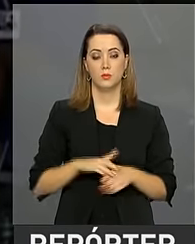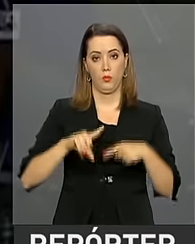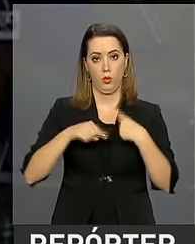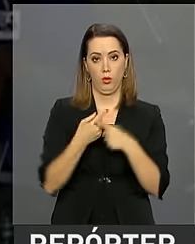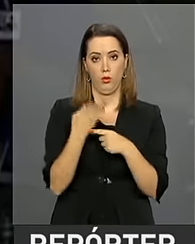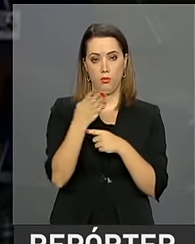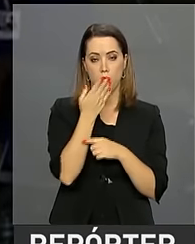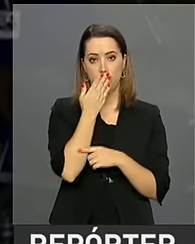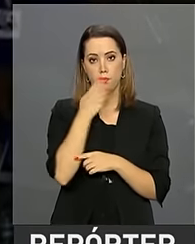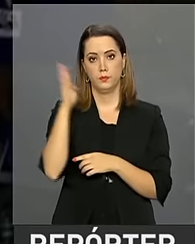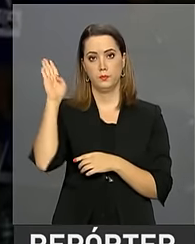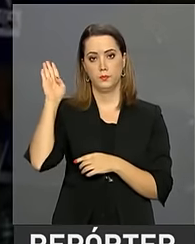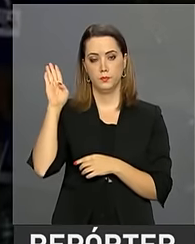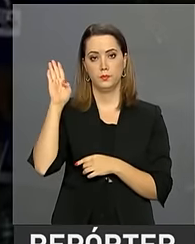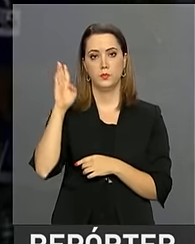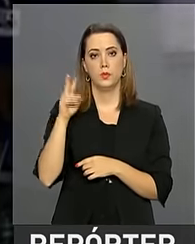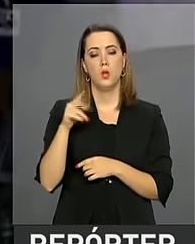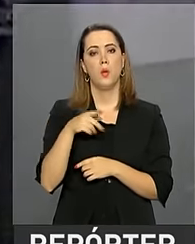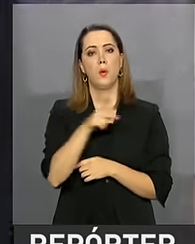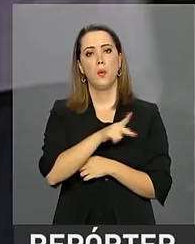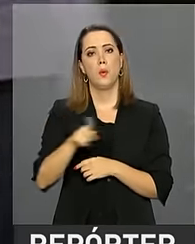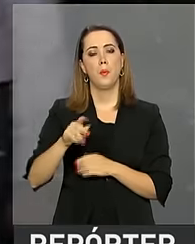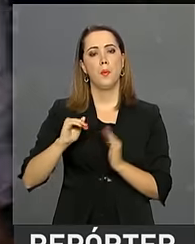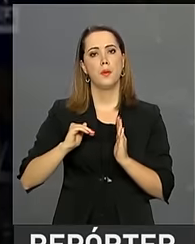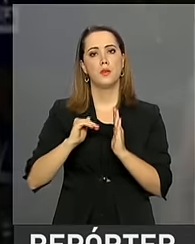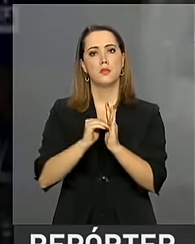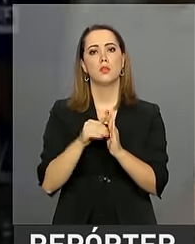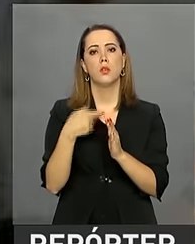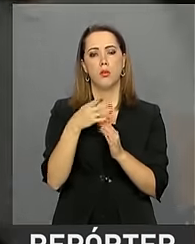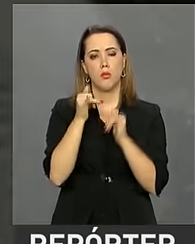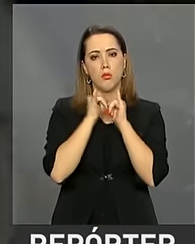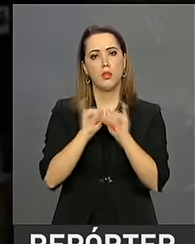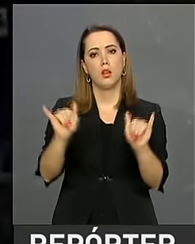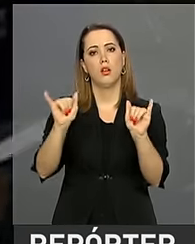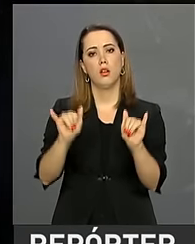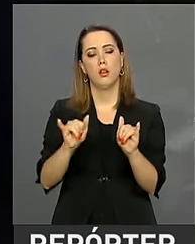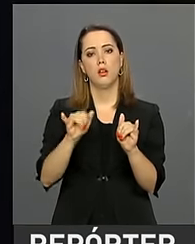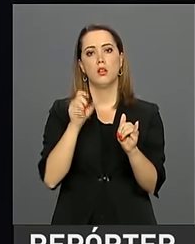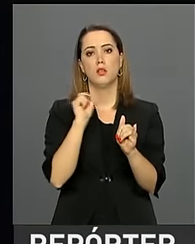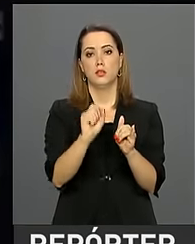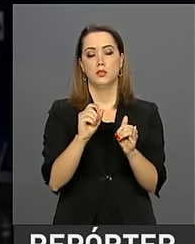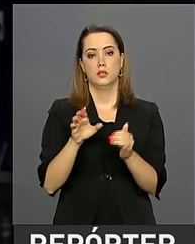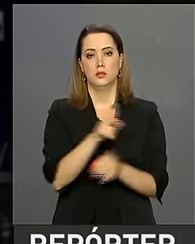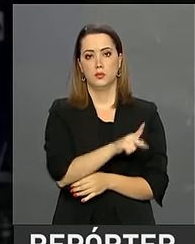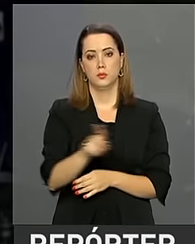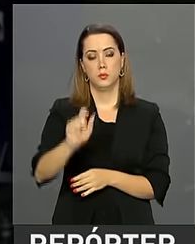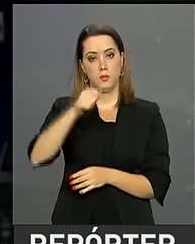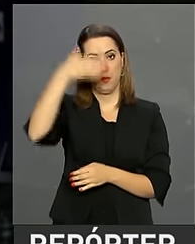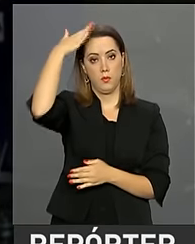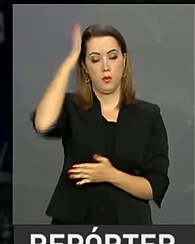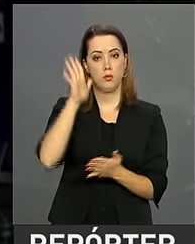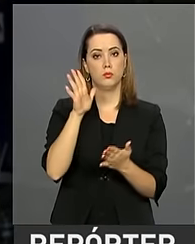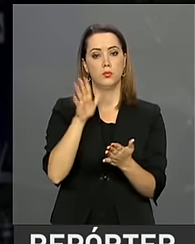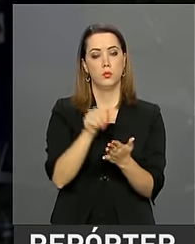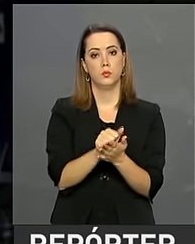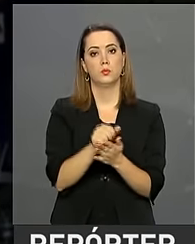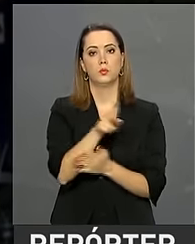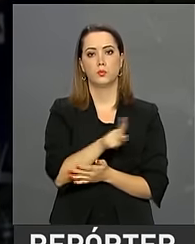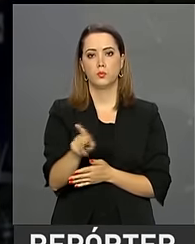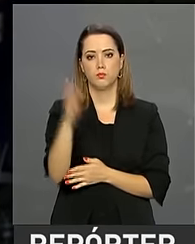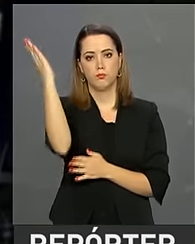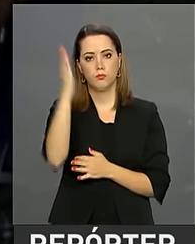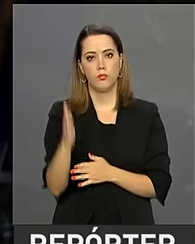Após esse juramento, Renan Calheiros declarou Michel Temer presidente da República. O mandato de Temer vai até o